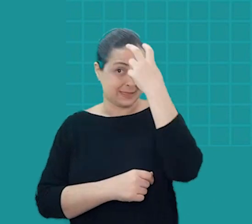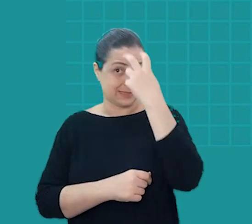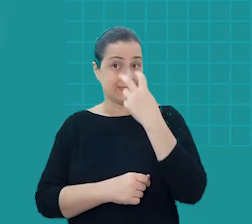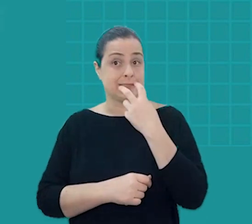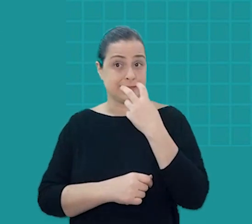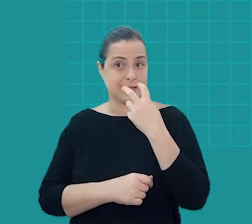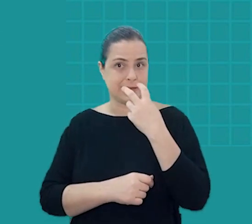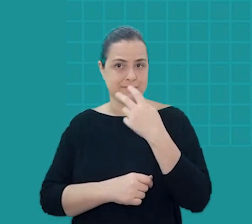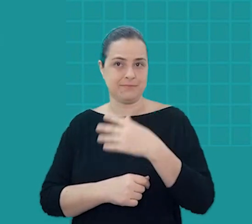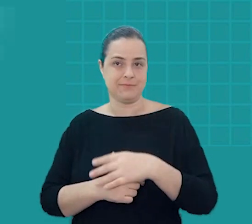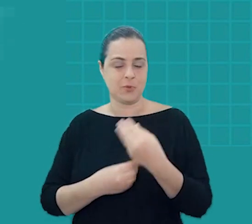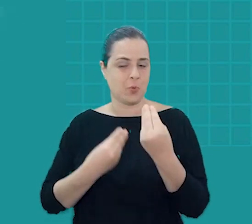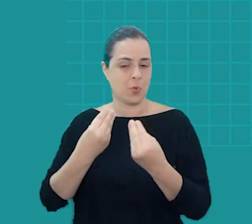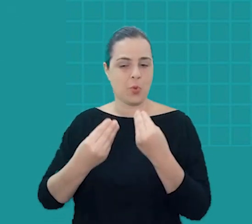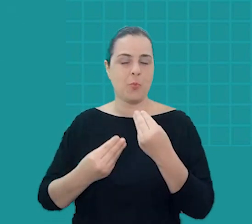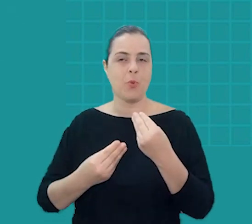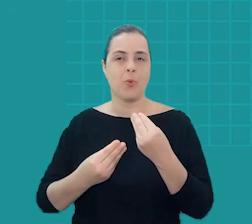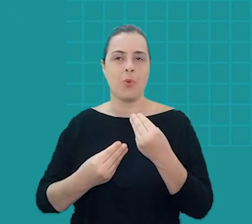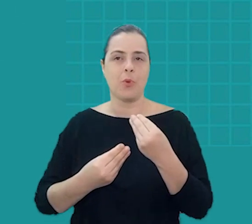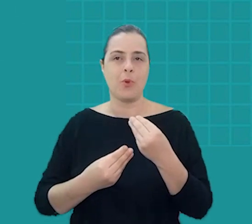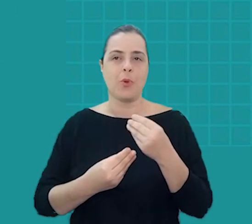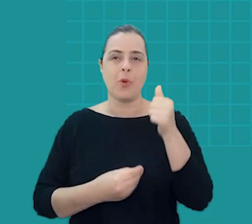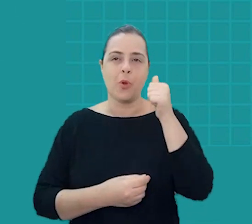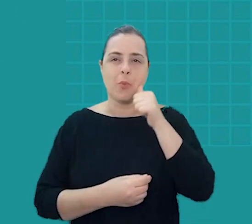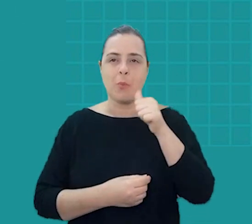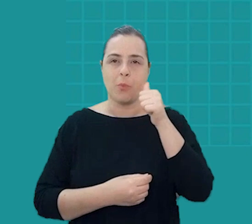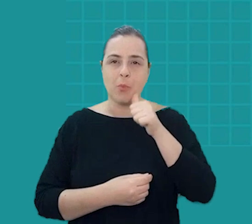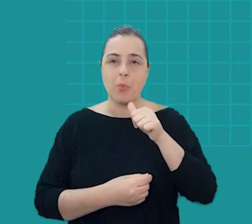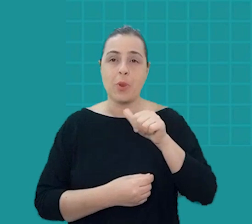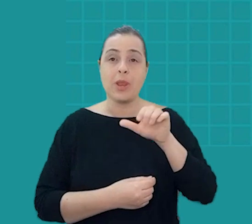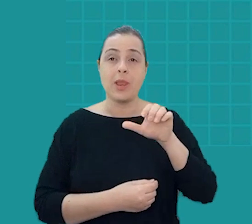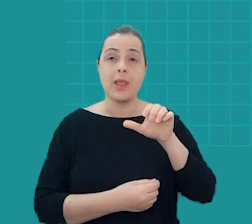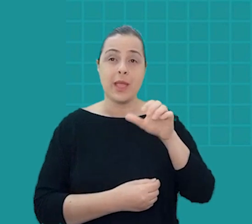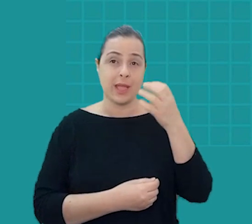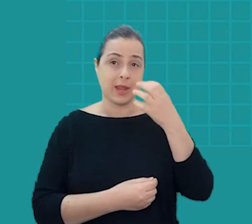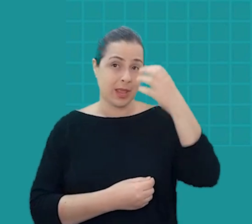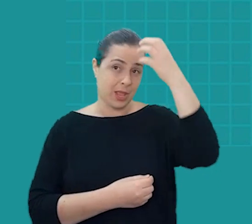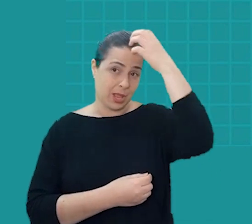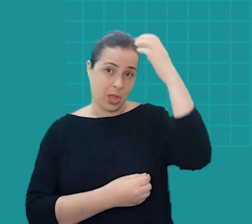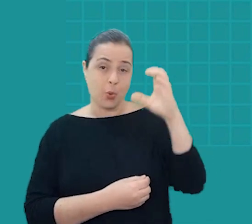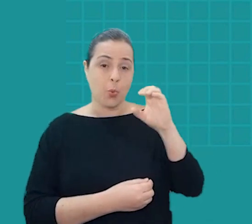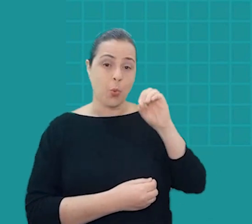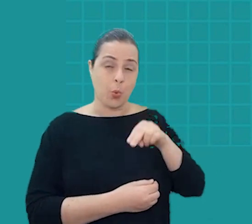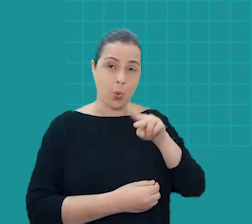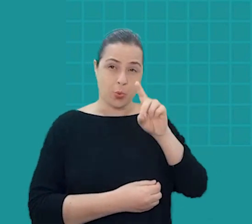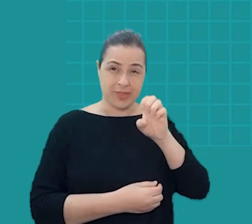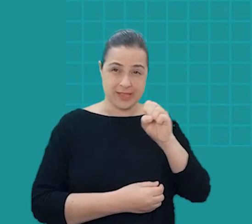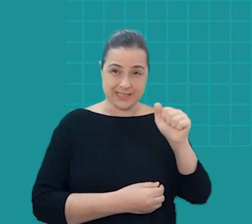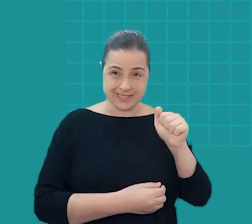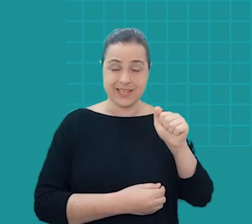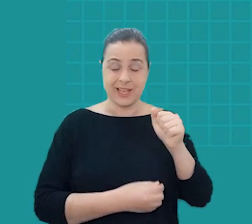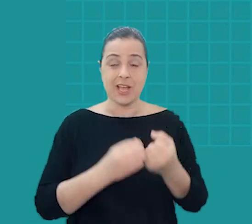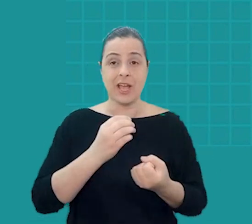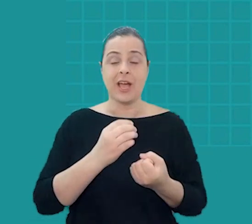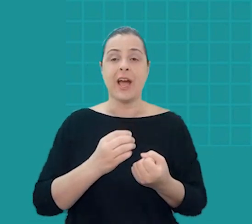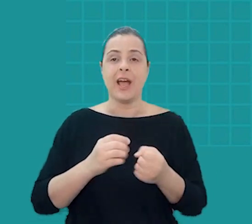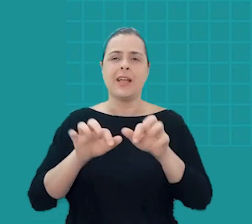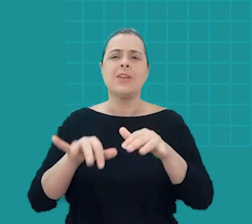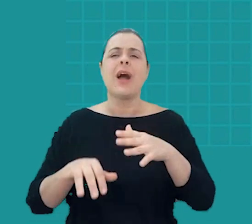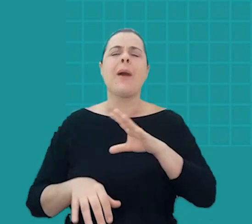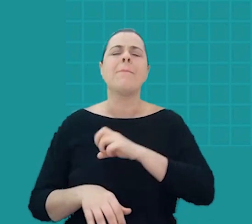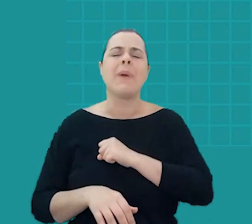e sem acesso à tecnologia, a gente carece de autonomia. A gente não